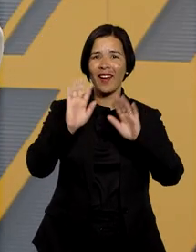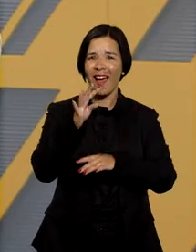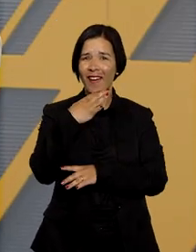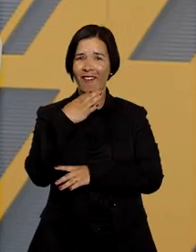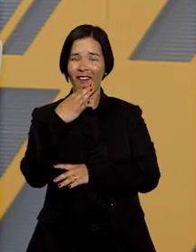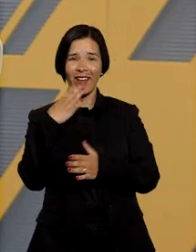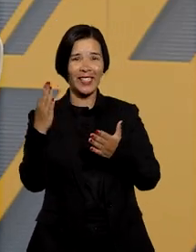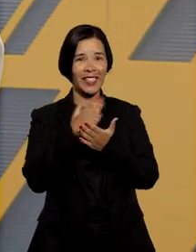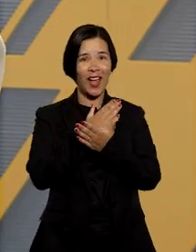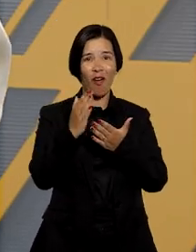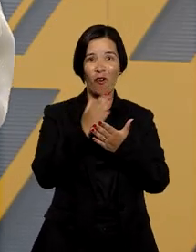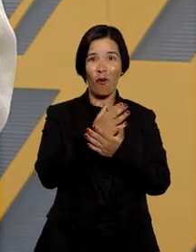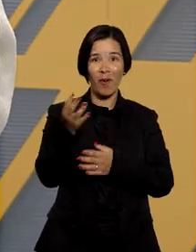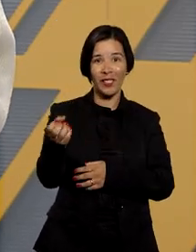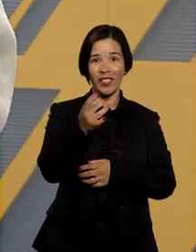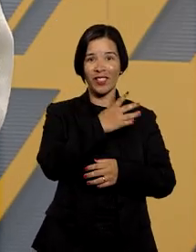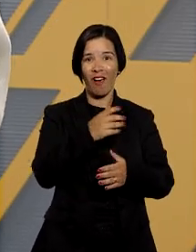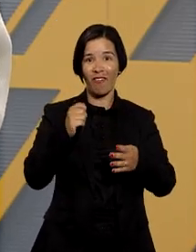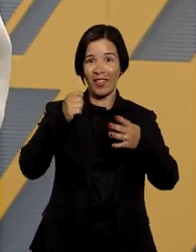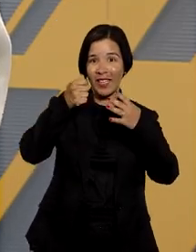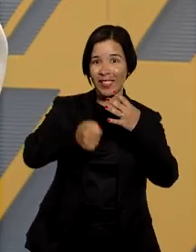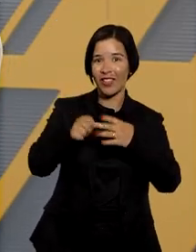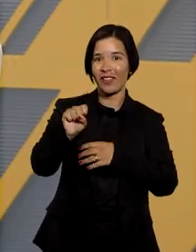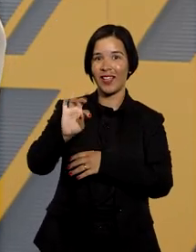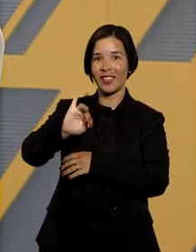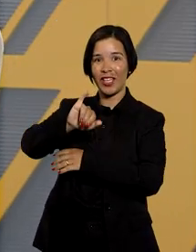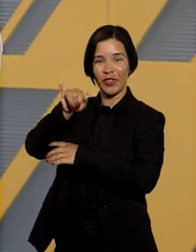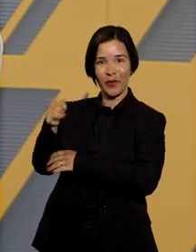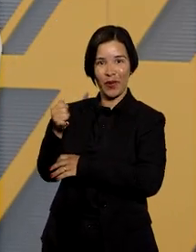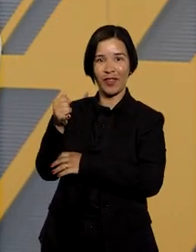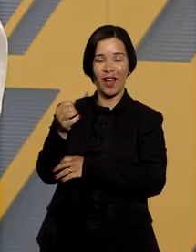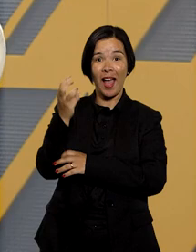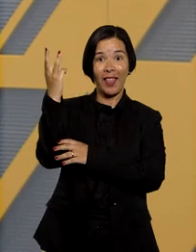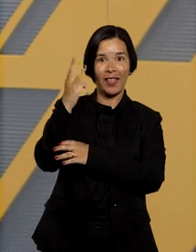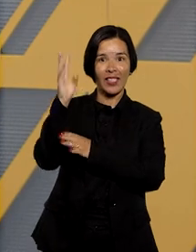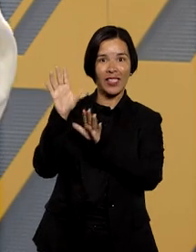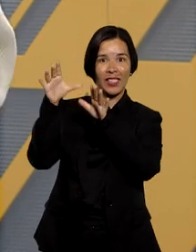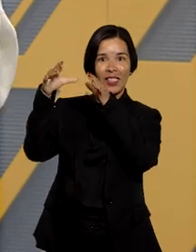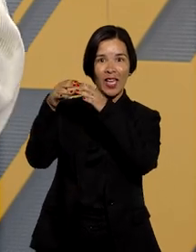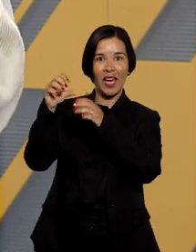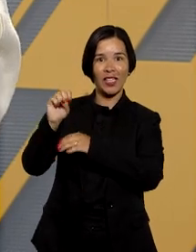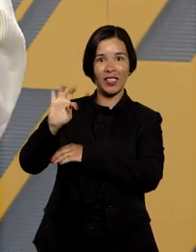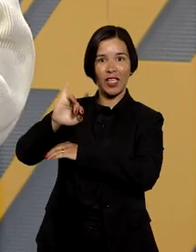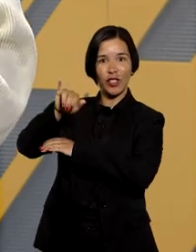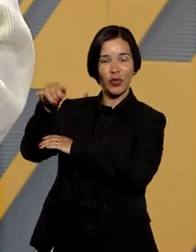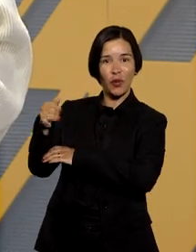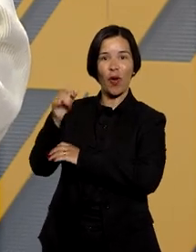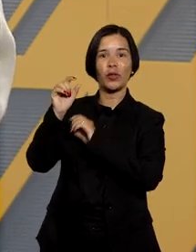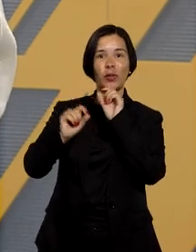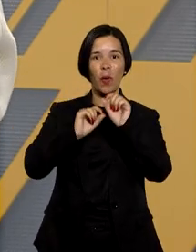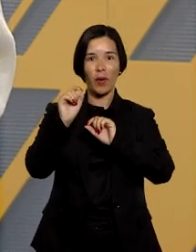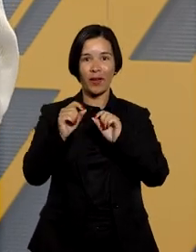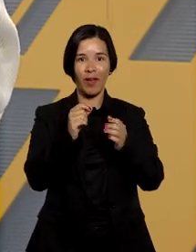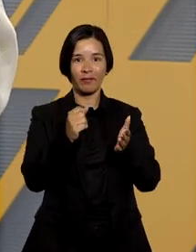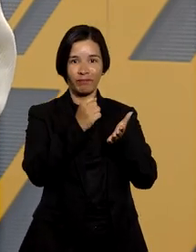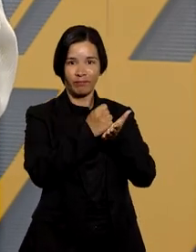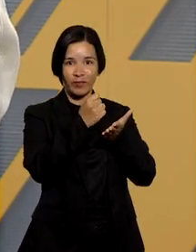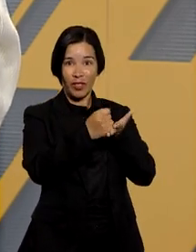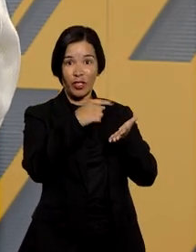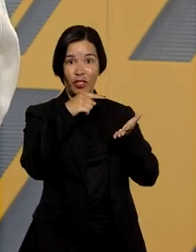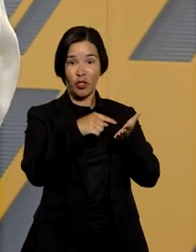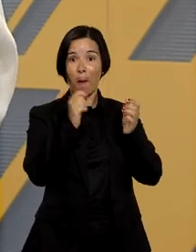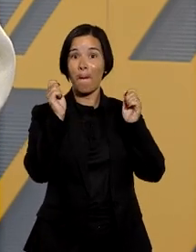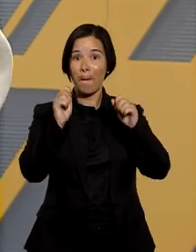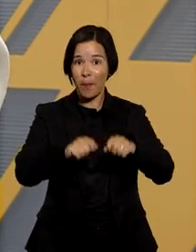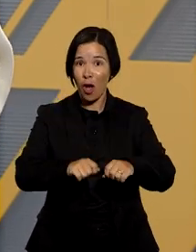Olá, conheça algumas das recentes decisões do STJ. A terceira turma do Superior Tribunal de Justiça decidiu